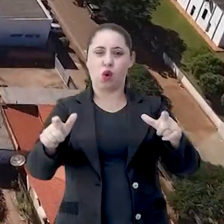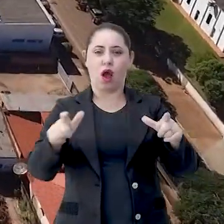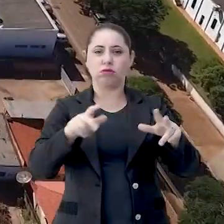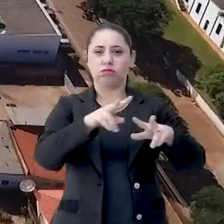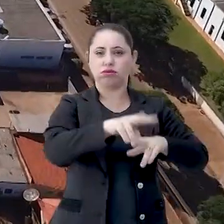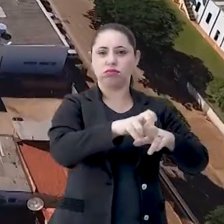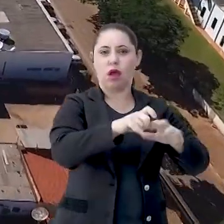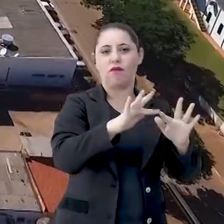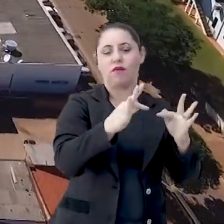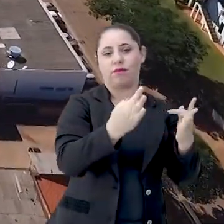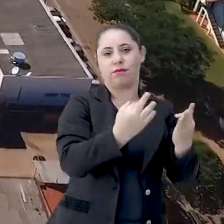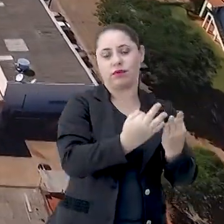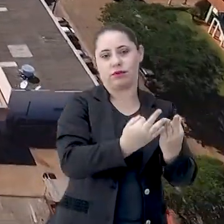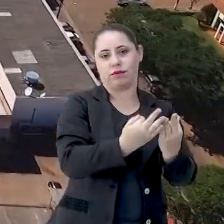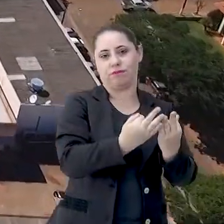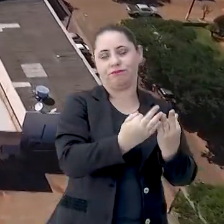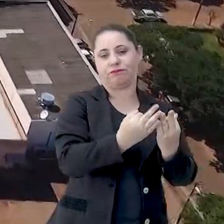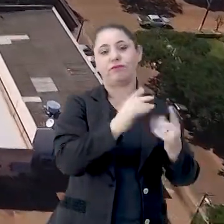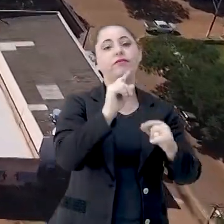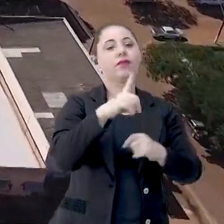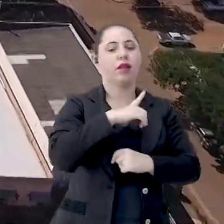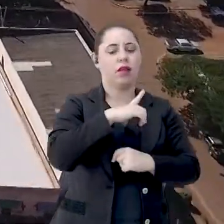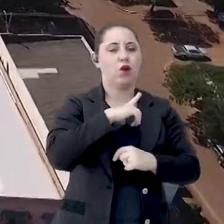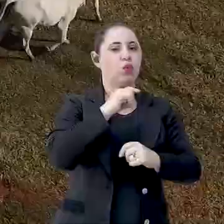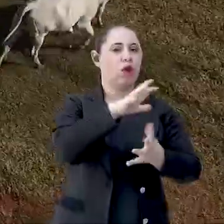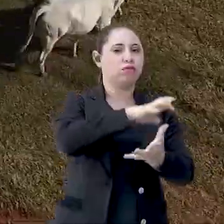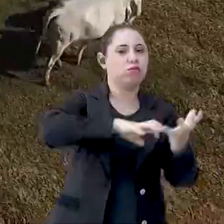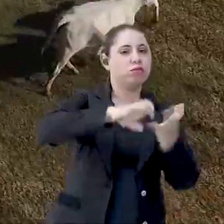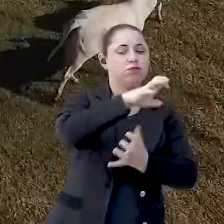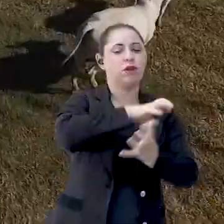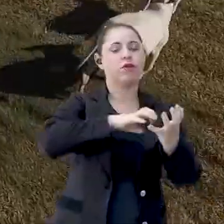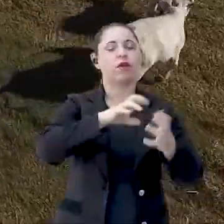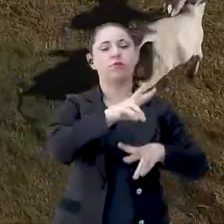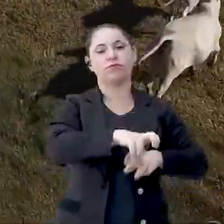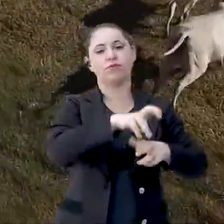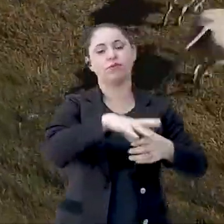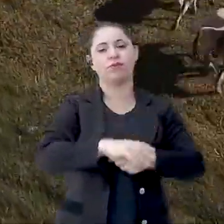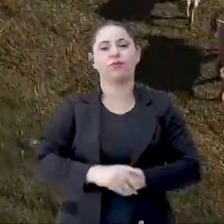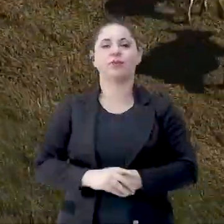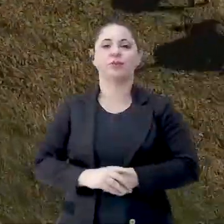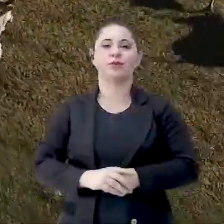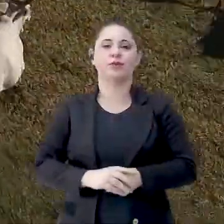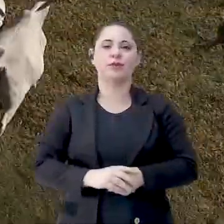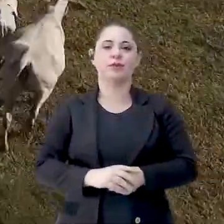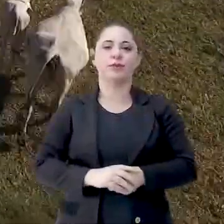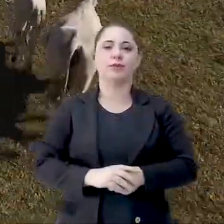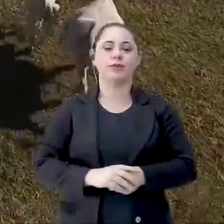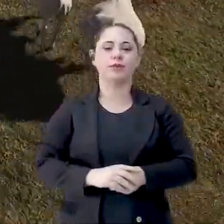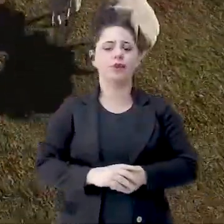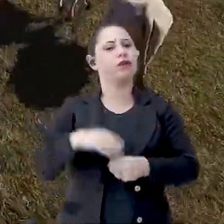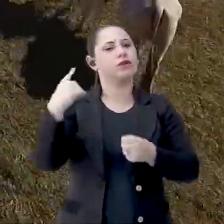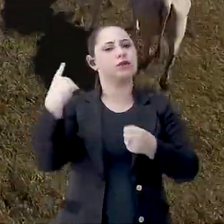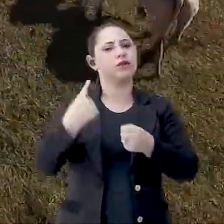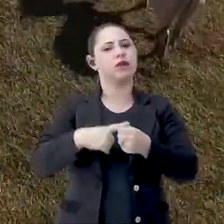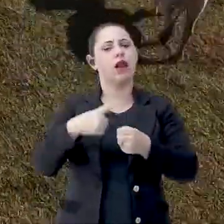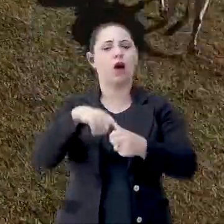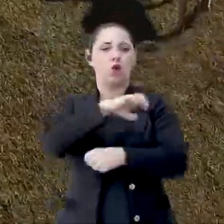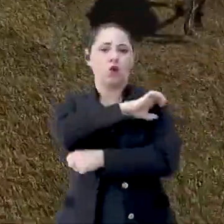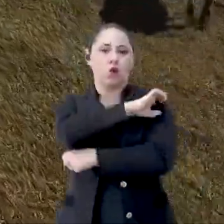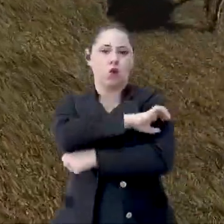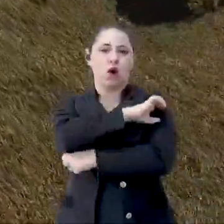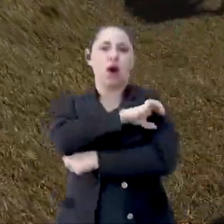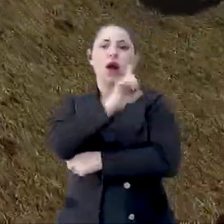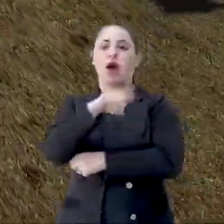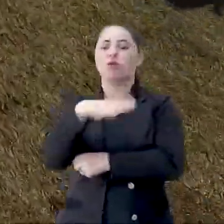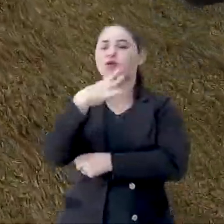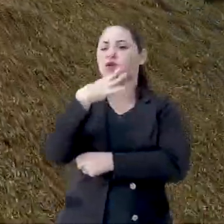mil habitantes e a principal atividade econômica da região é a pecuária. A arrecadação do município está bem próxima